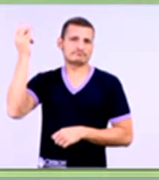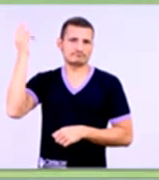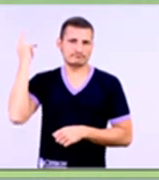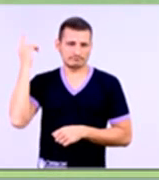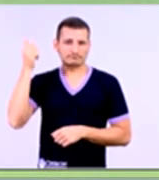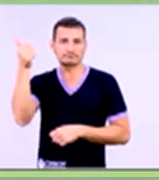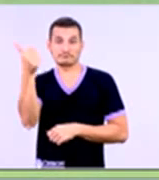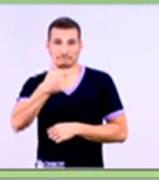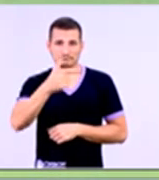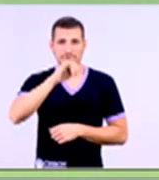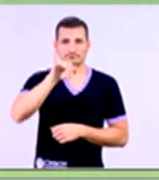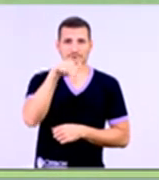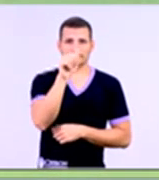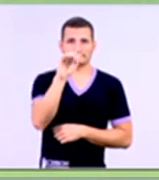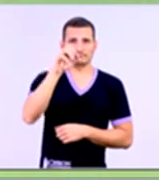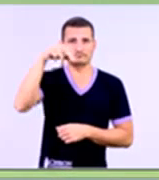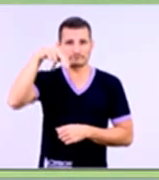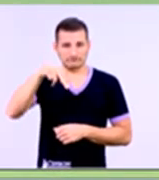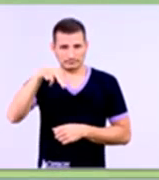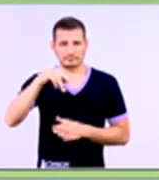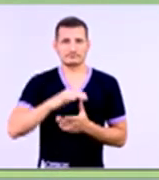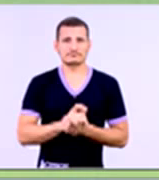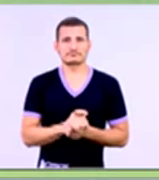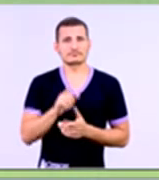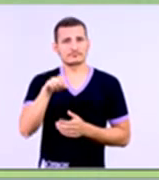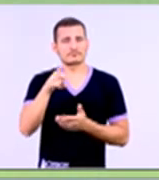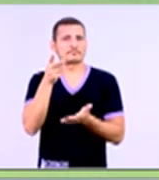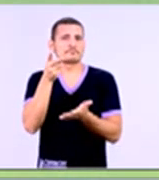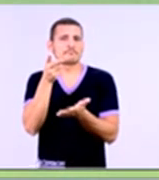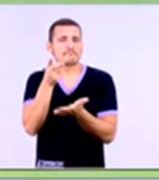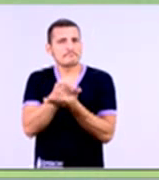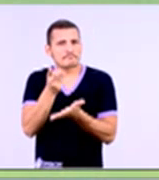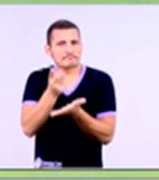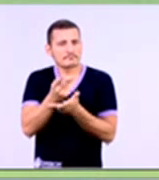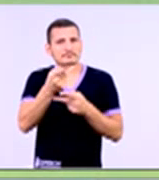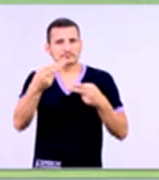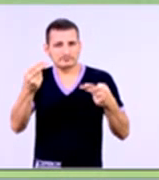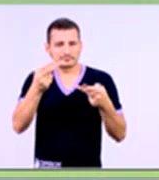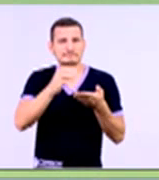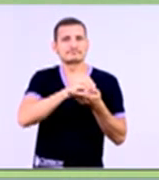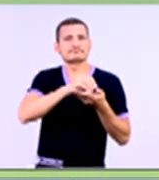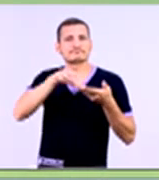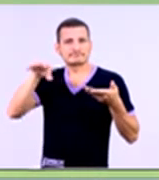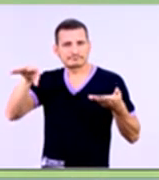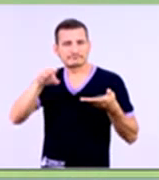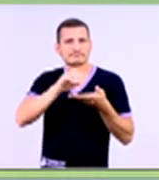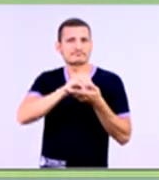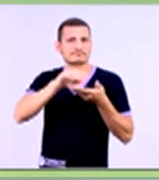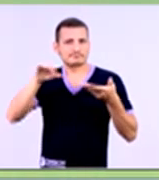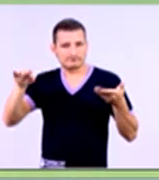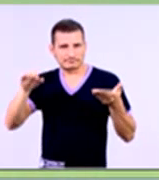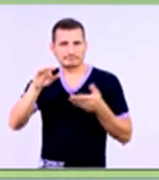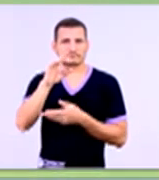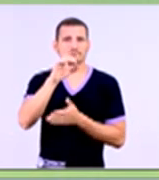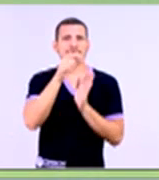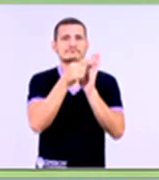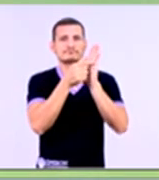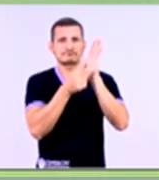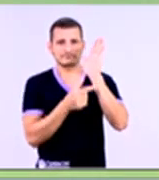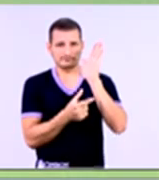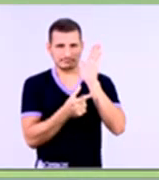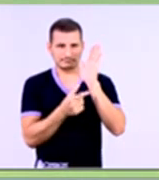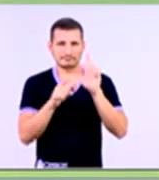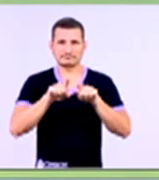que o JSON e que serve para o mesmo propósito de transferência de dados, porém